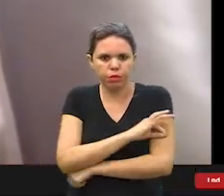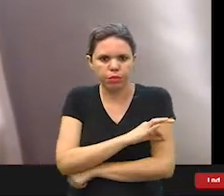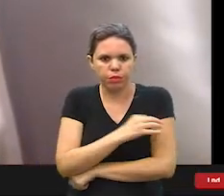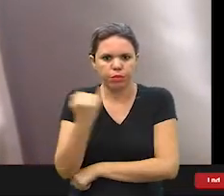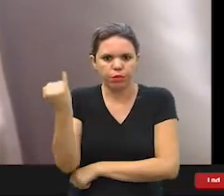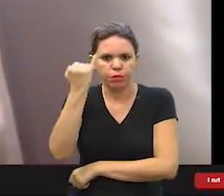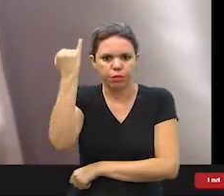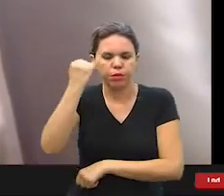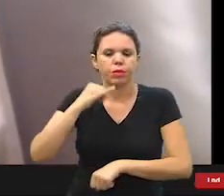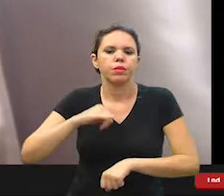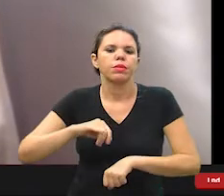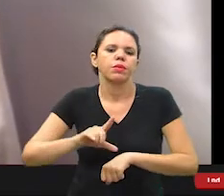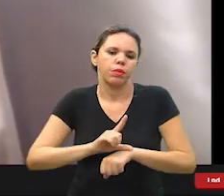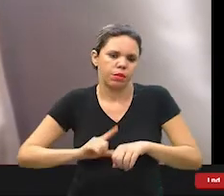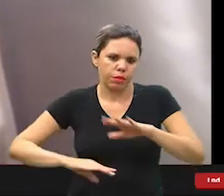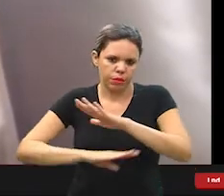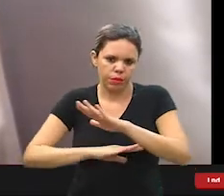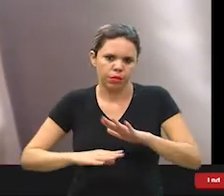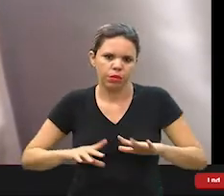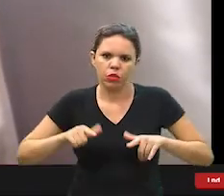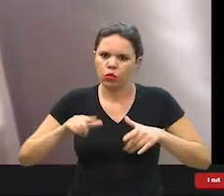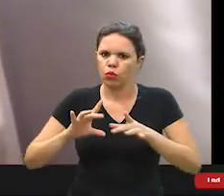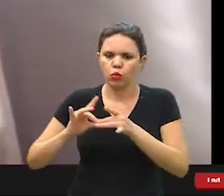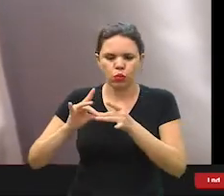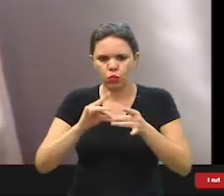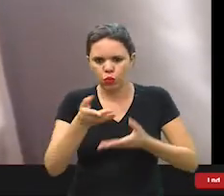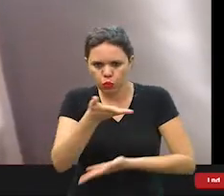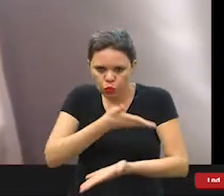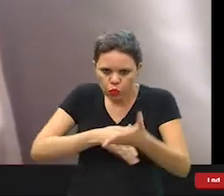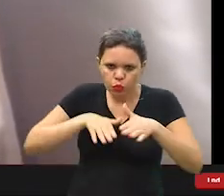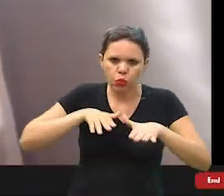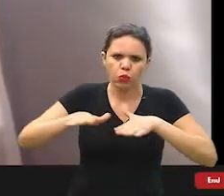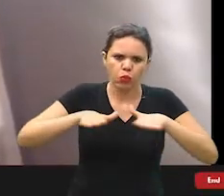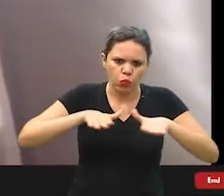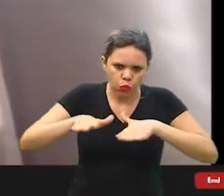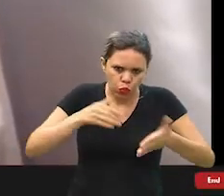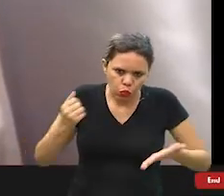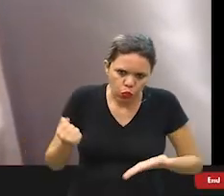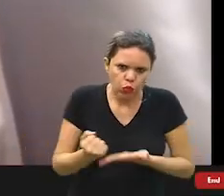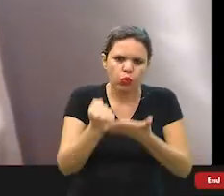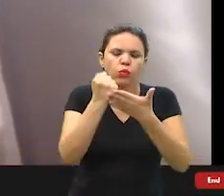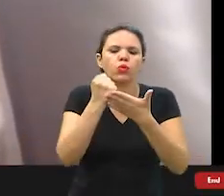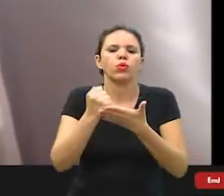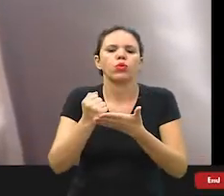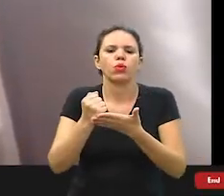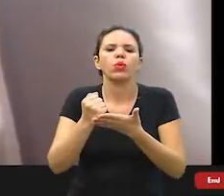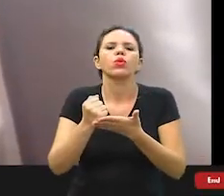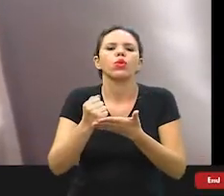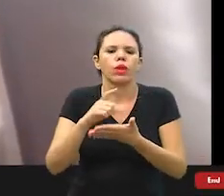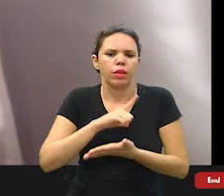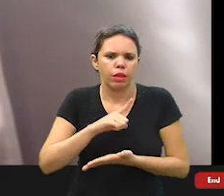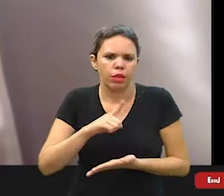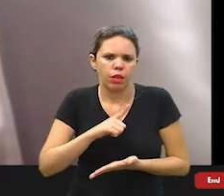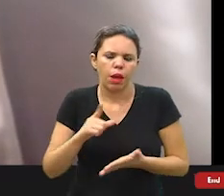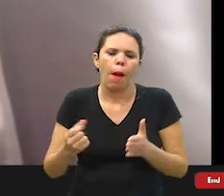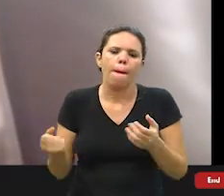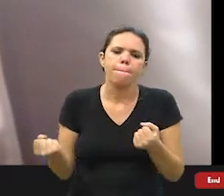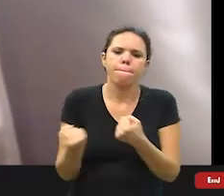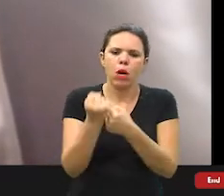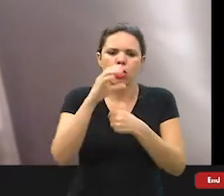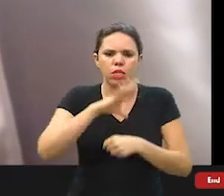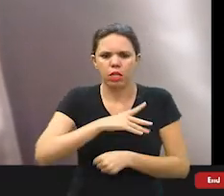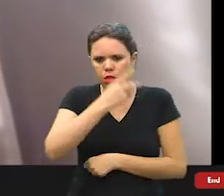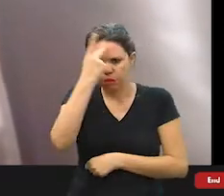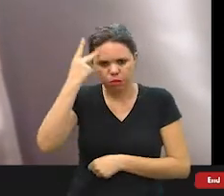a importância do legislativo, de todas as forças políticas mobilizarem esse recurso que existe na cidade, porque as pessoas